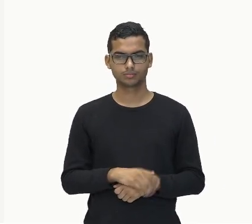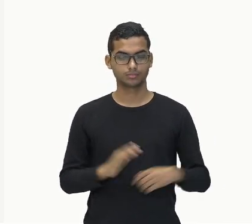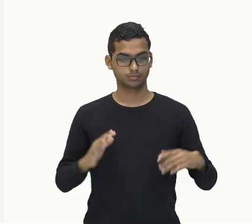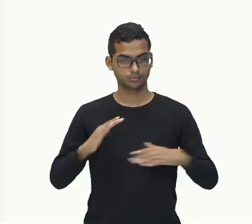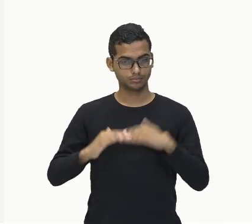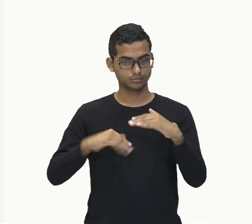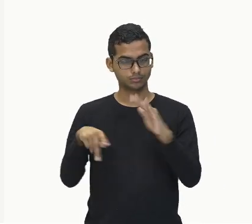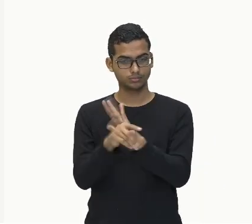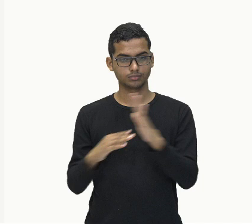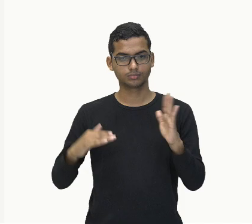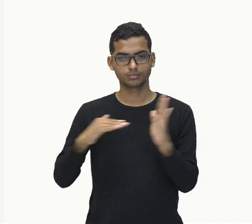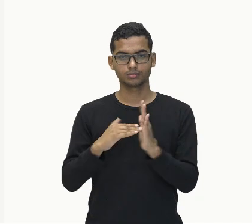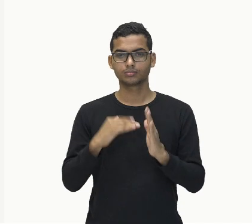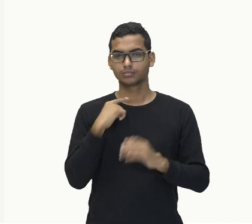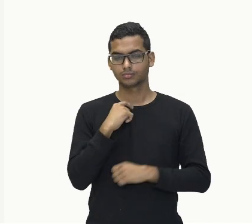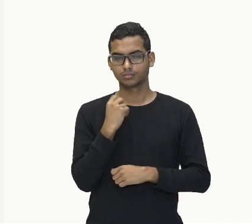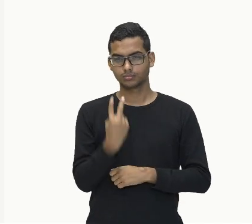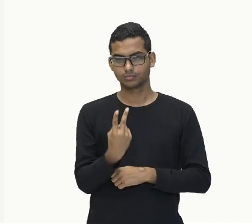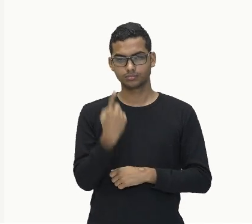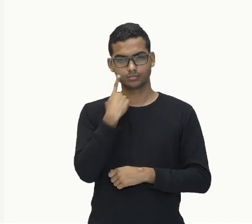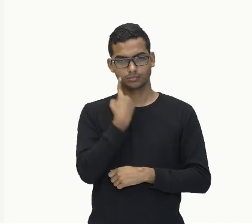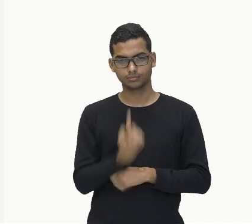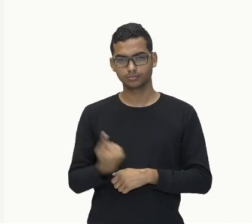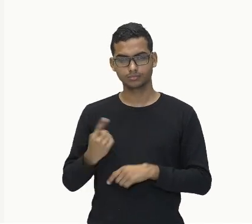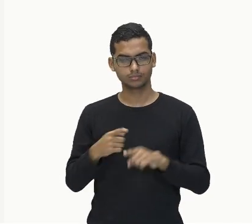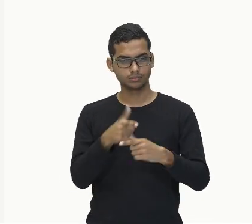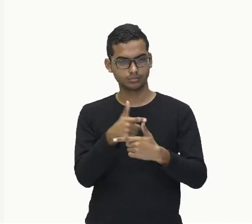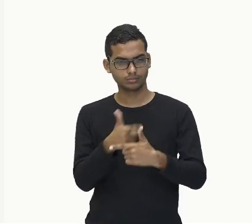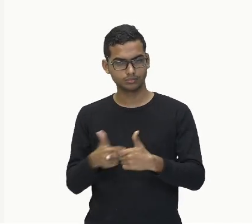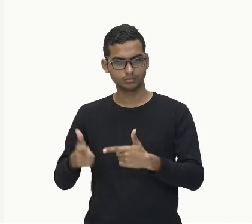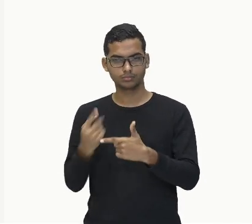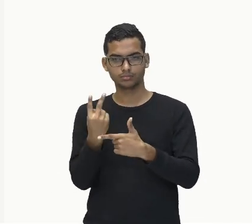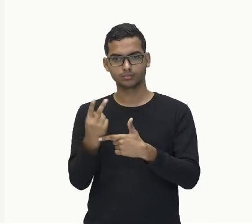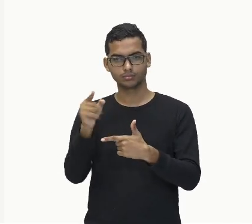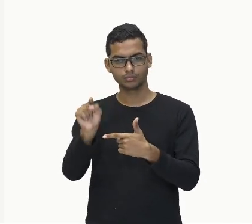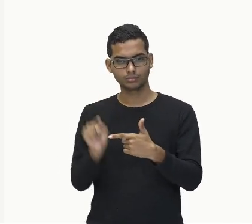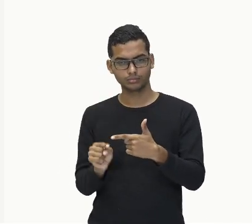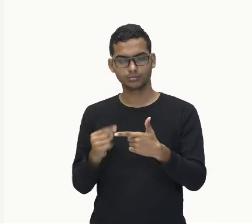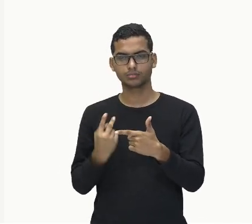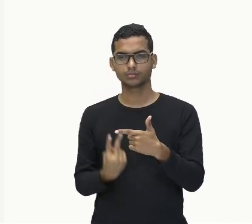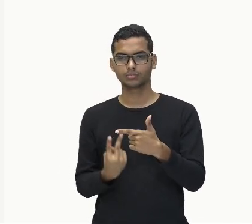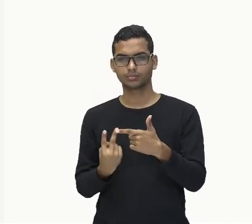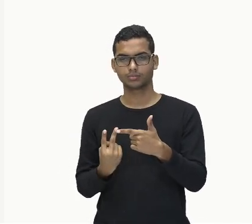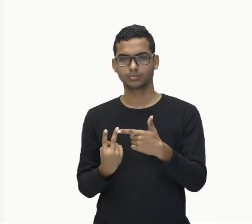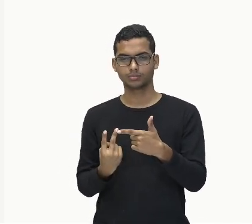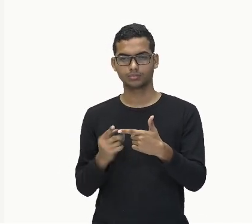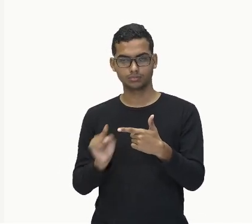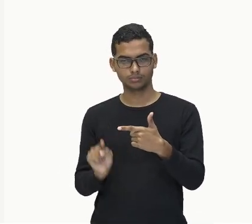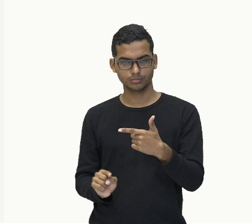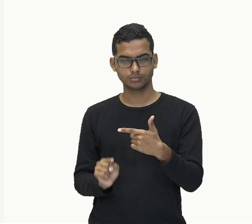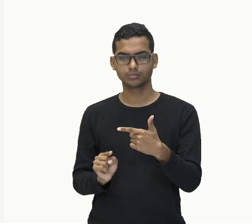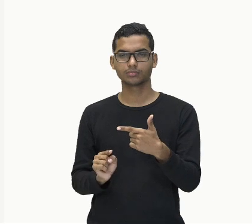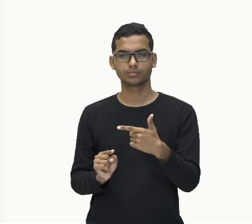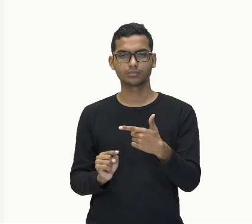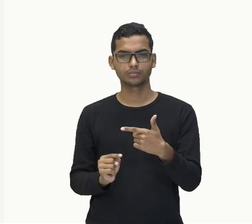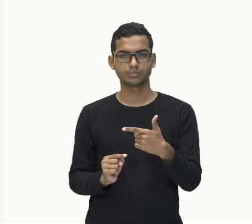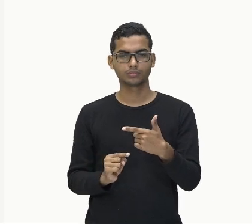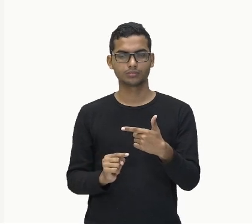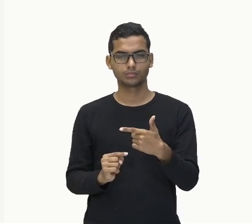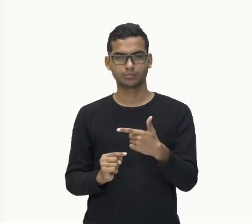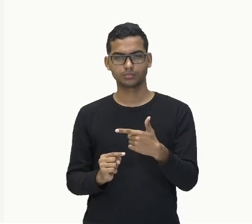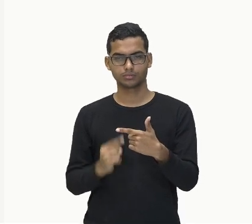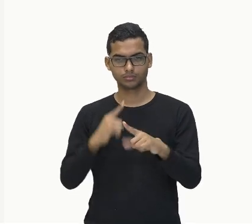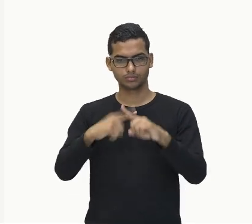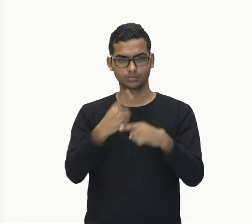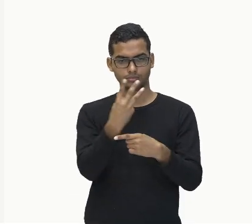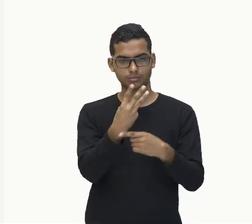fatorial, e aí a gente cancela 2 fatorial aqui vai dar 2, né? Com o 2 fatorial, e